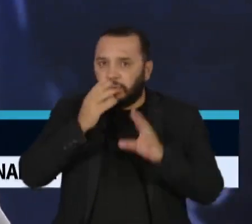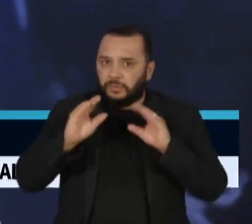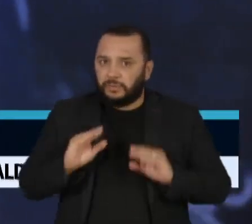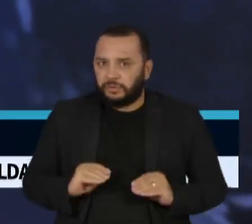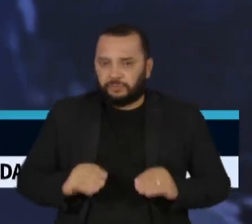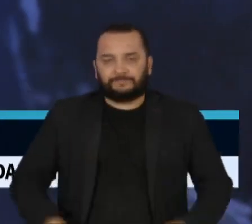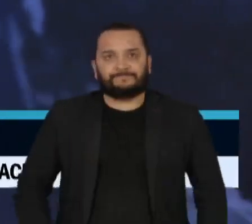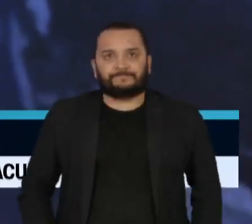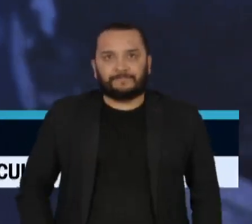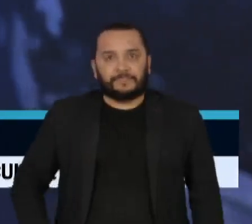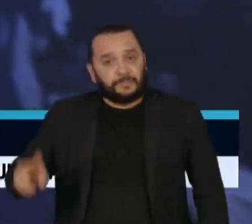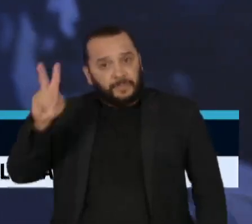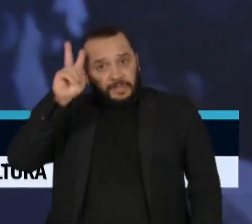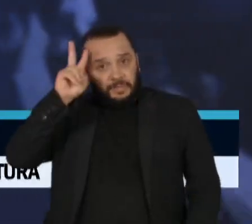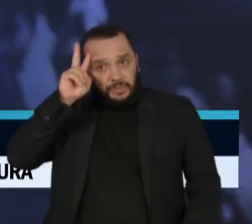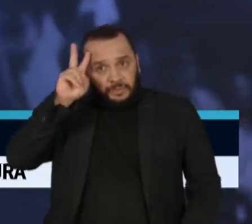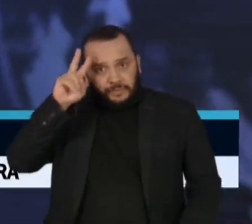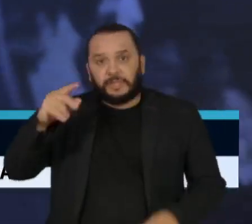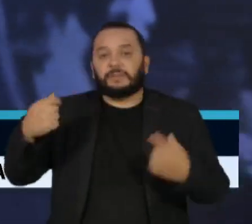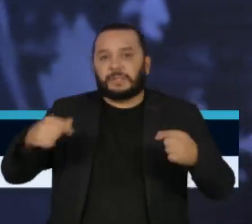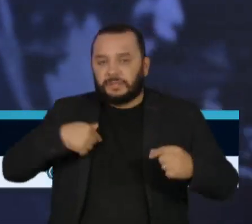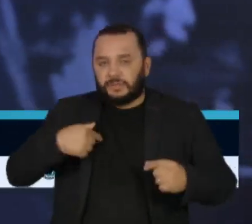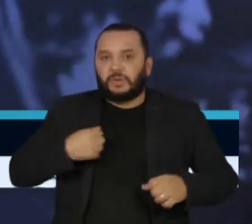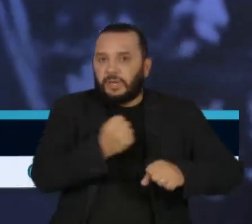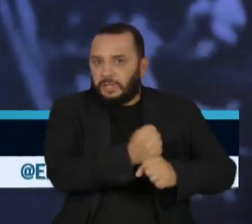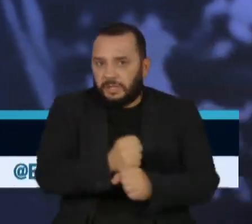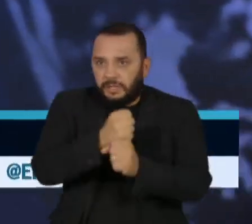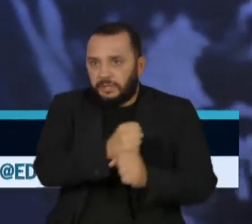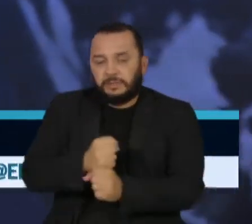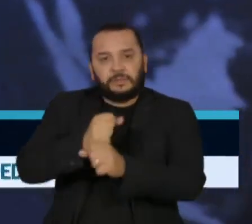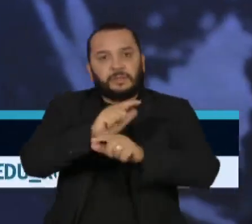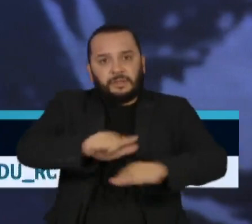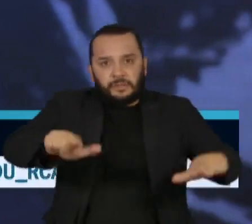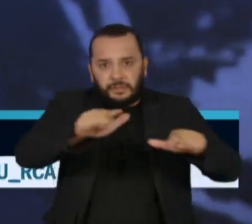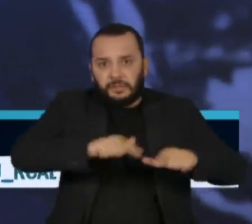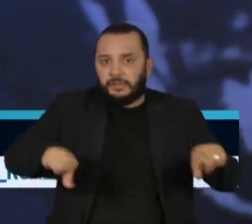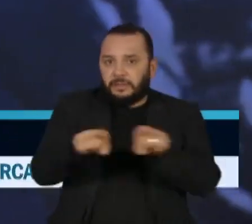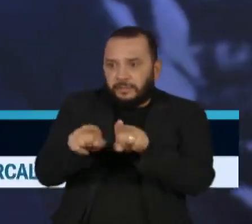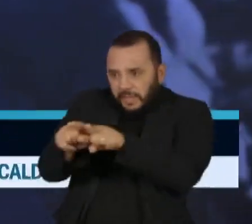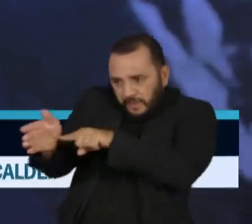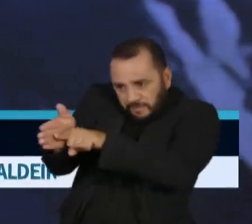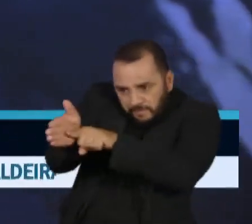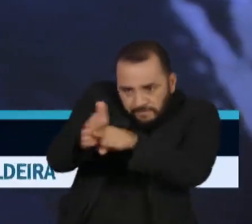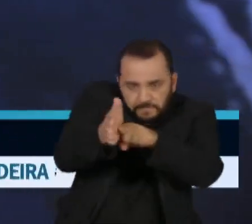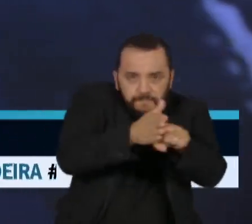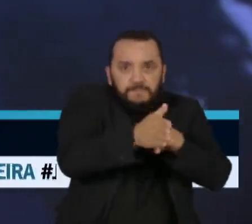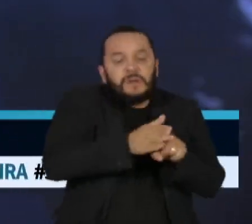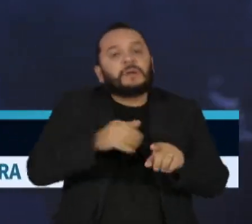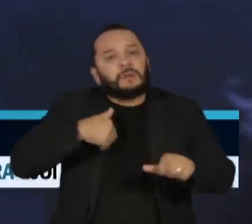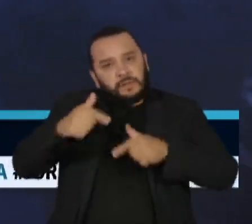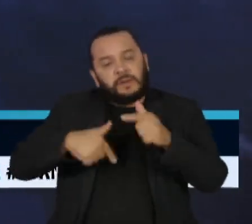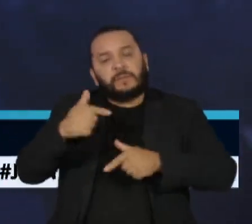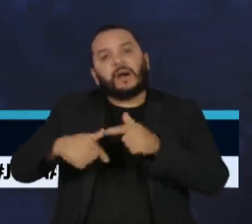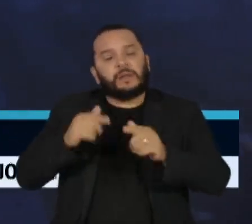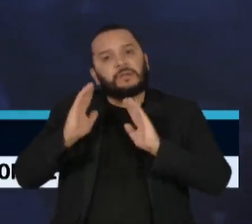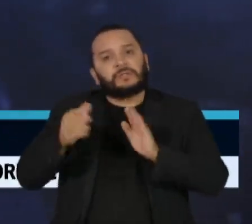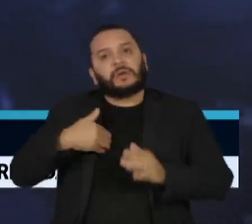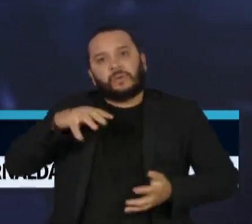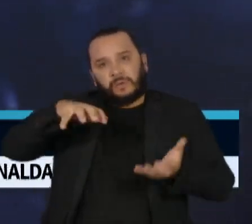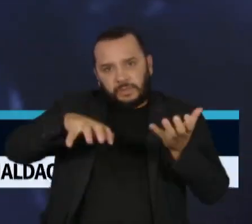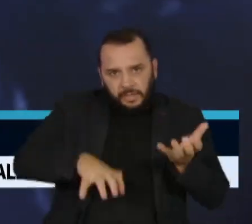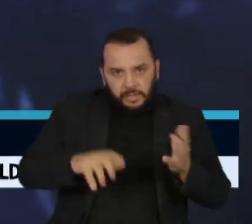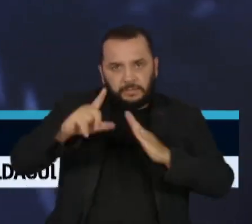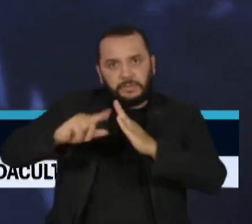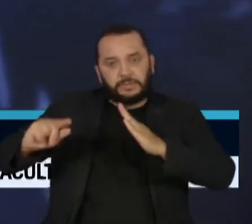A segunda-feira foi dia de faxina pesada e de muito trabalho dos peritos no Congresso Nacional, no Palácio do Planalto e no Supremo Tribunal